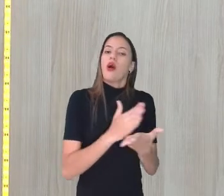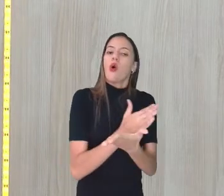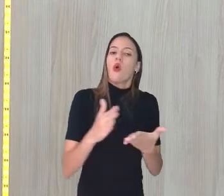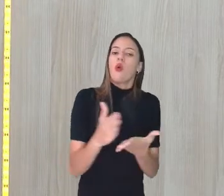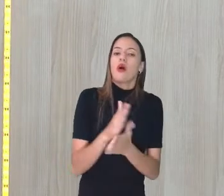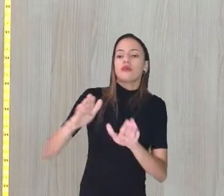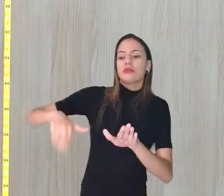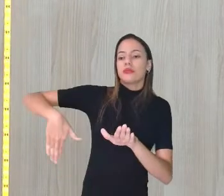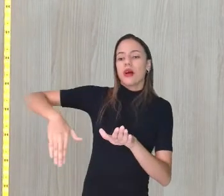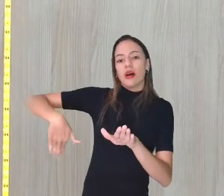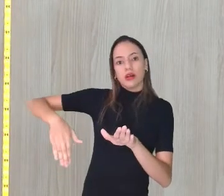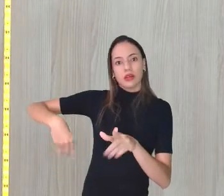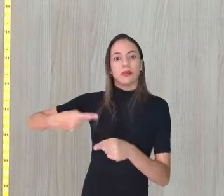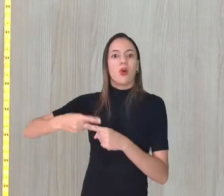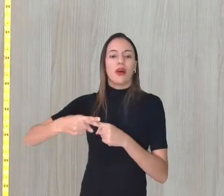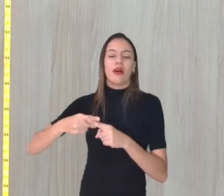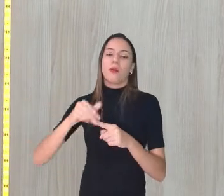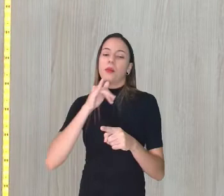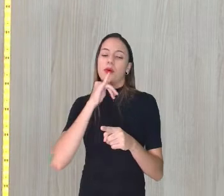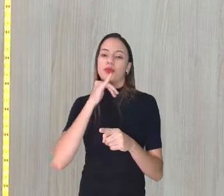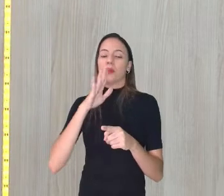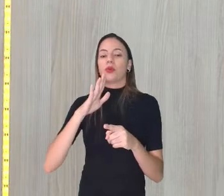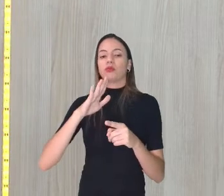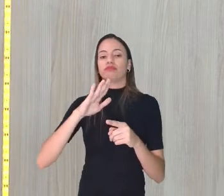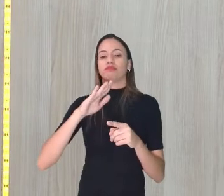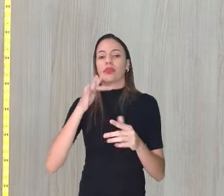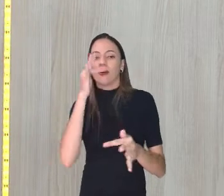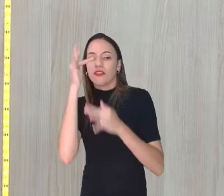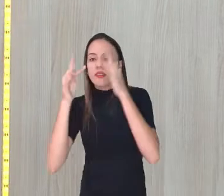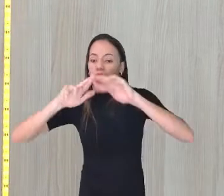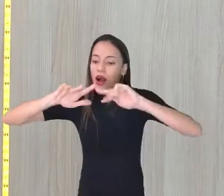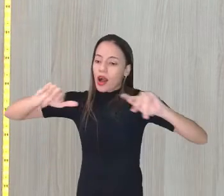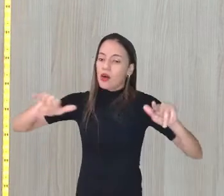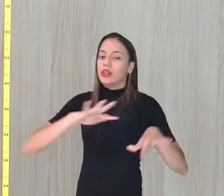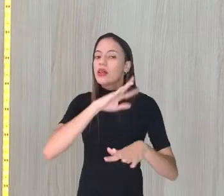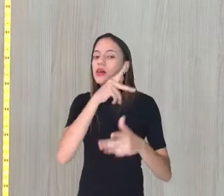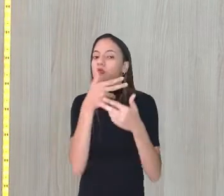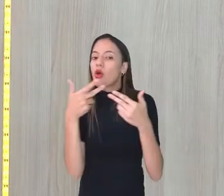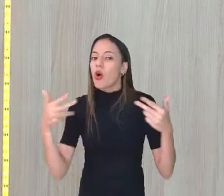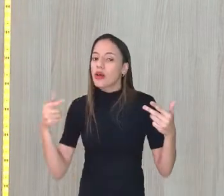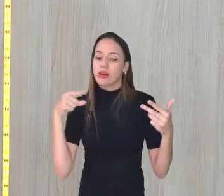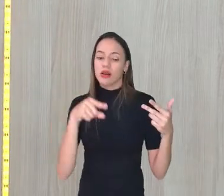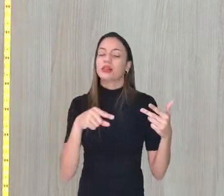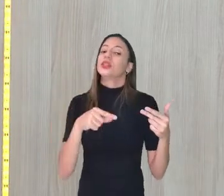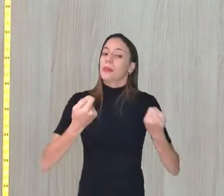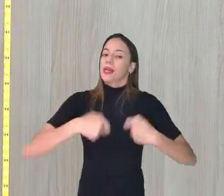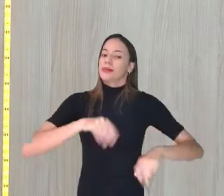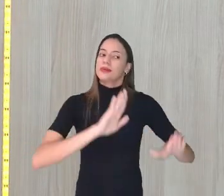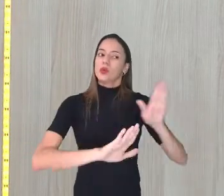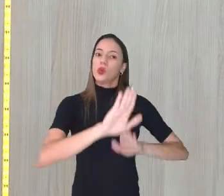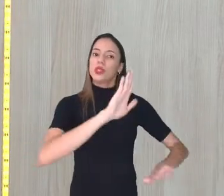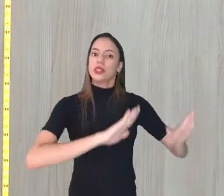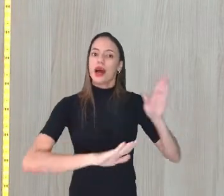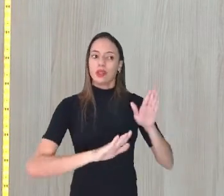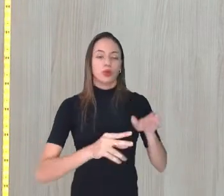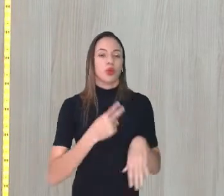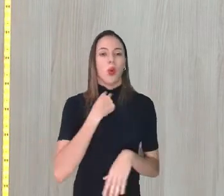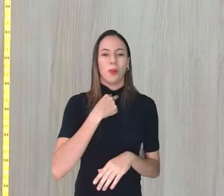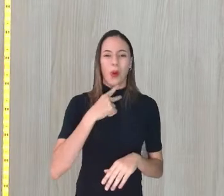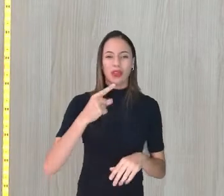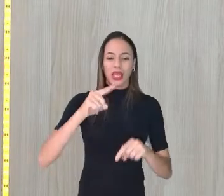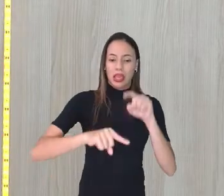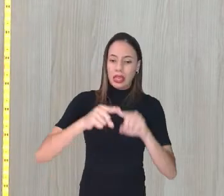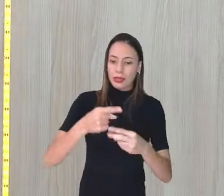áreas ali de fauna, flora, a gente tem toda uma cautela, né, não pode, tem equipamentos que não